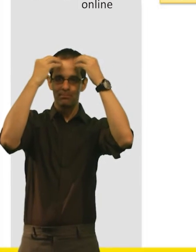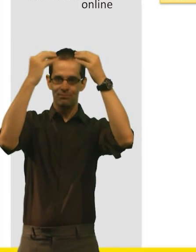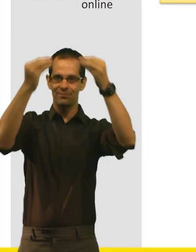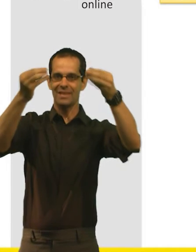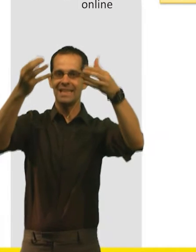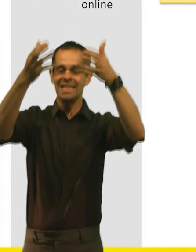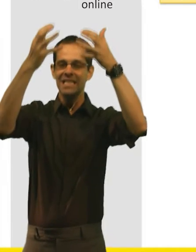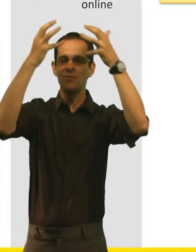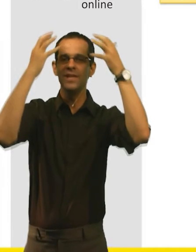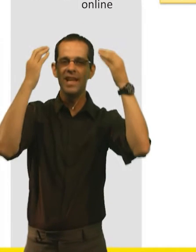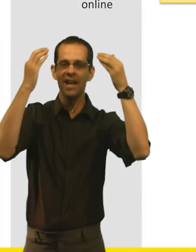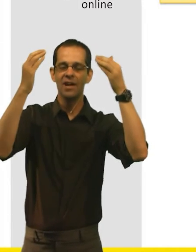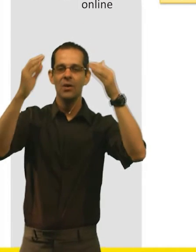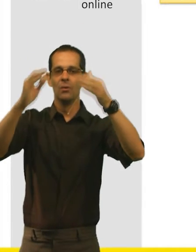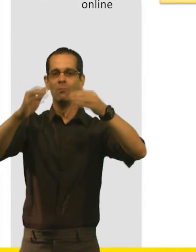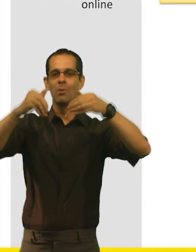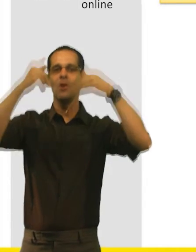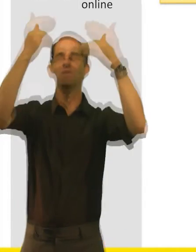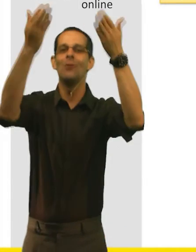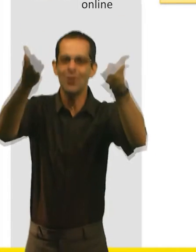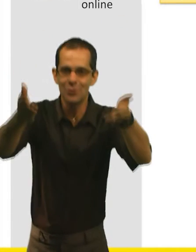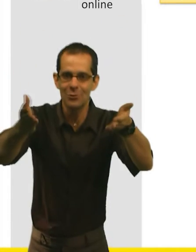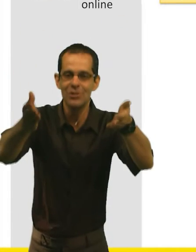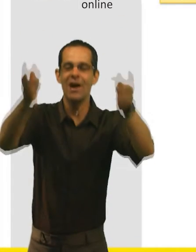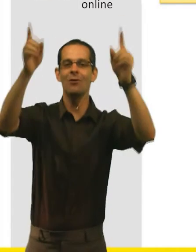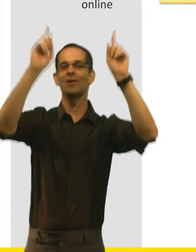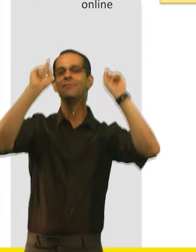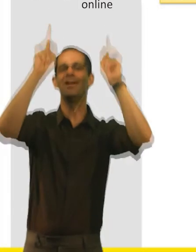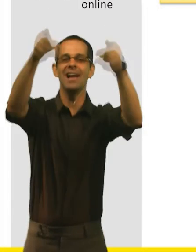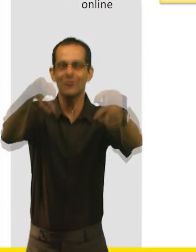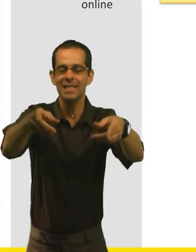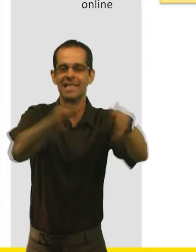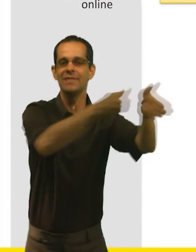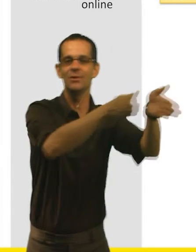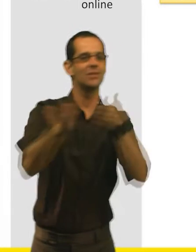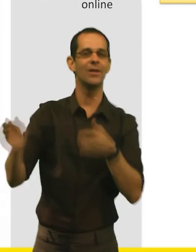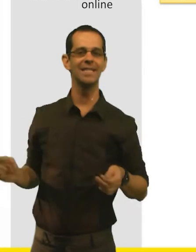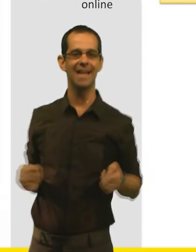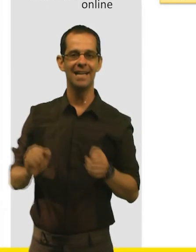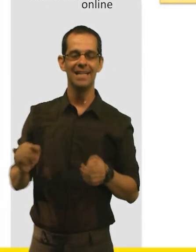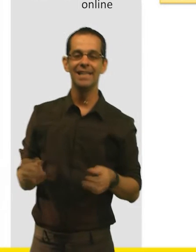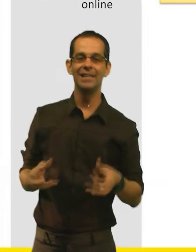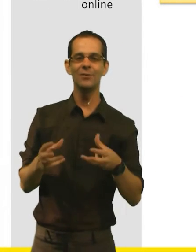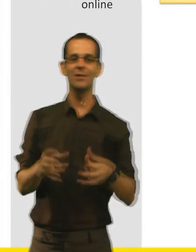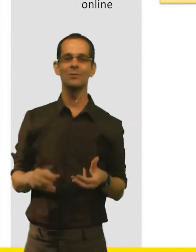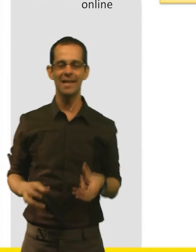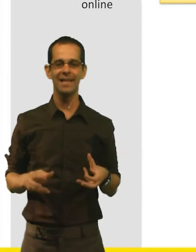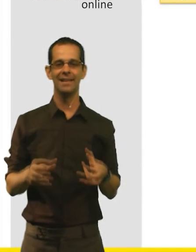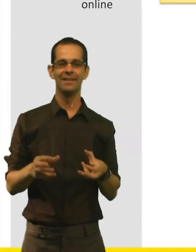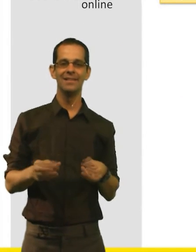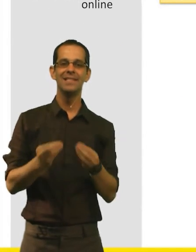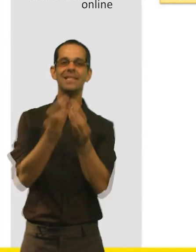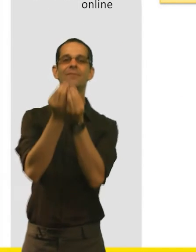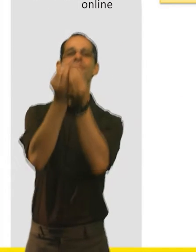quê? Transferir um prognóstico de algo que vai acontecer se você se organizar. Então você